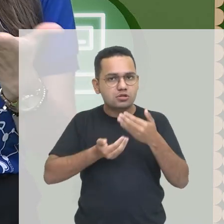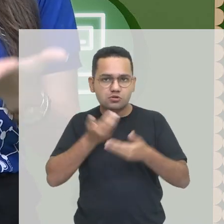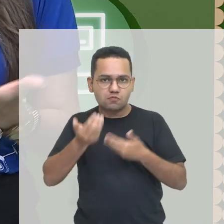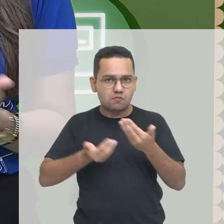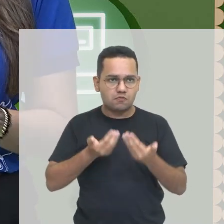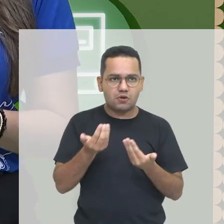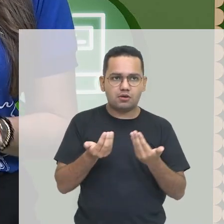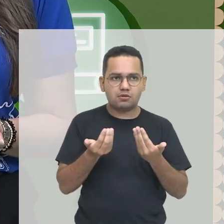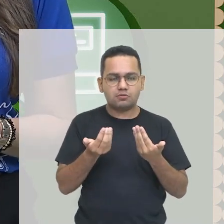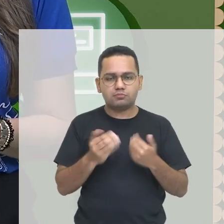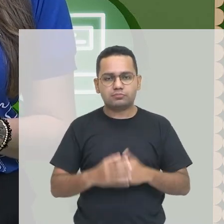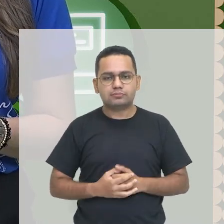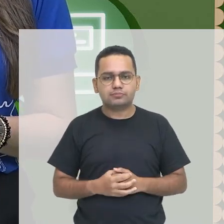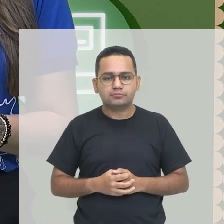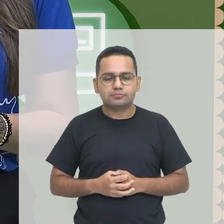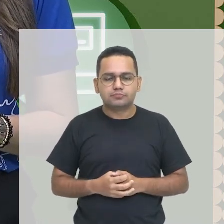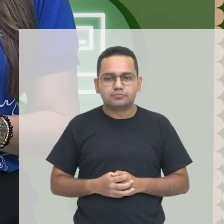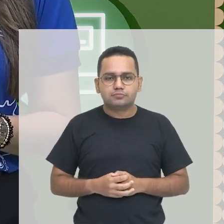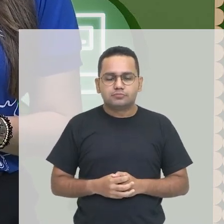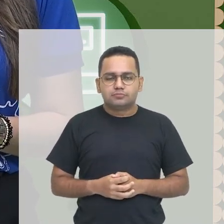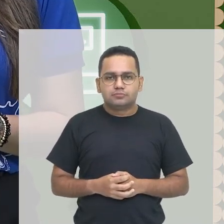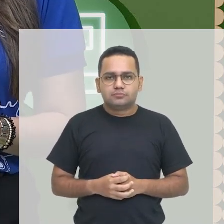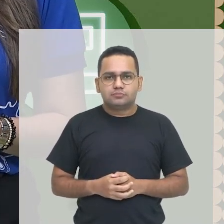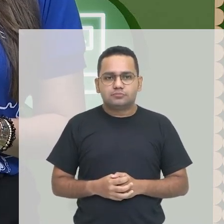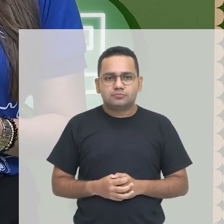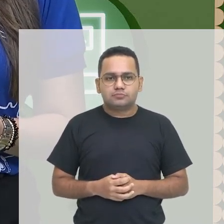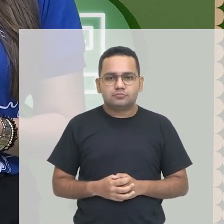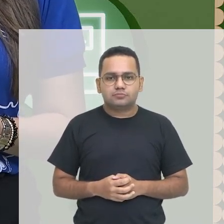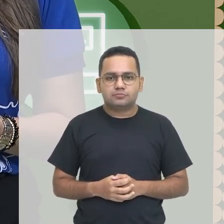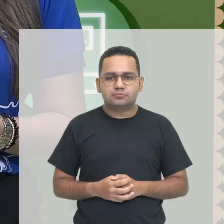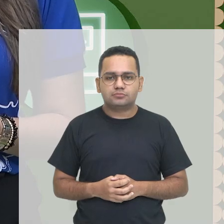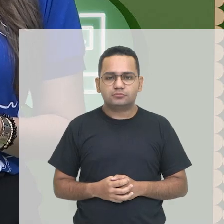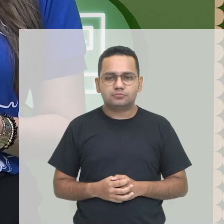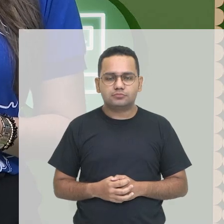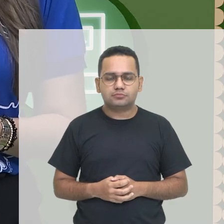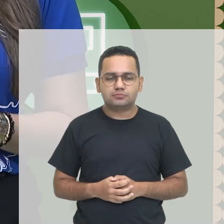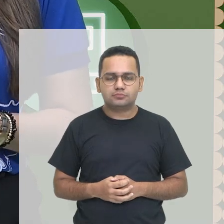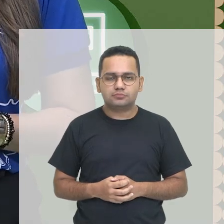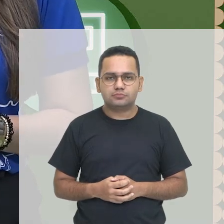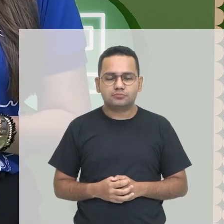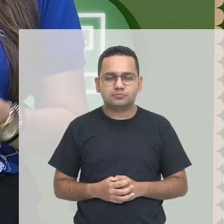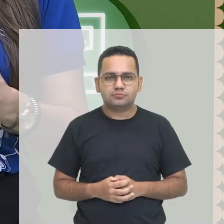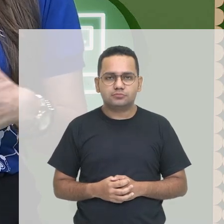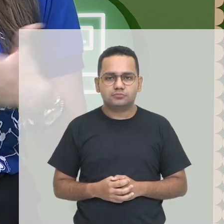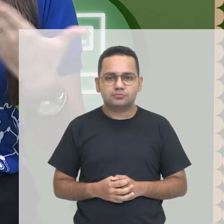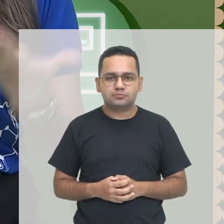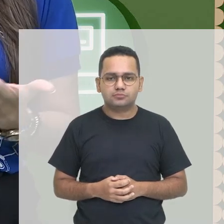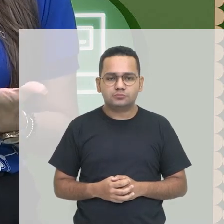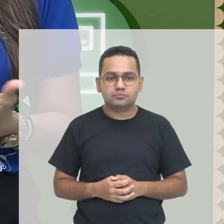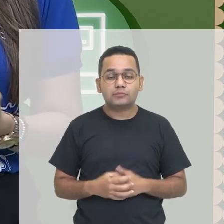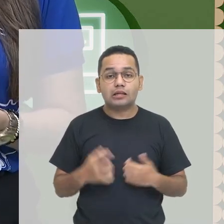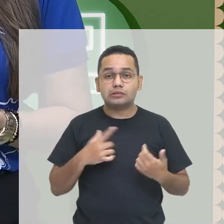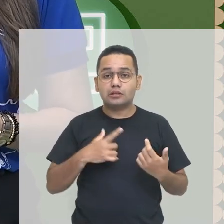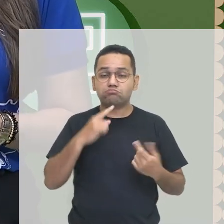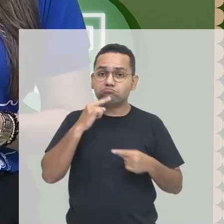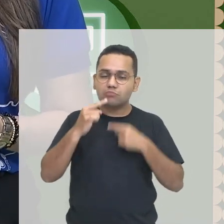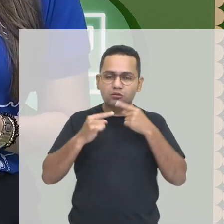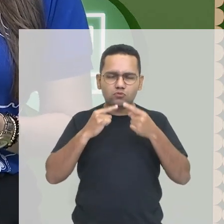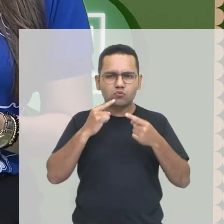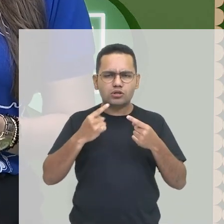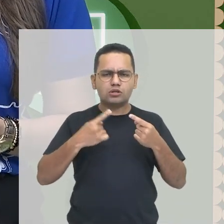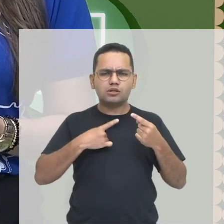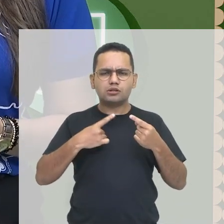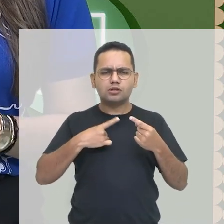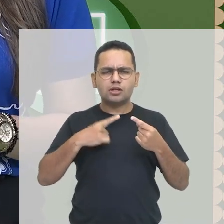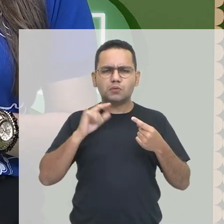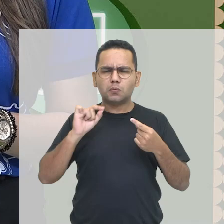foi feita essa evolução. E foi partindo dessa questão, né, dessa pergunta, que veio